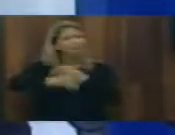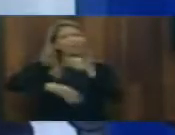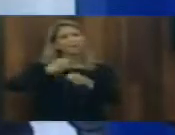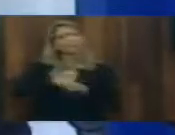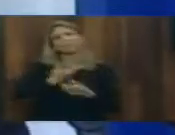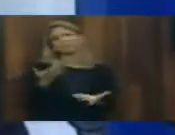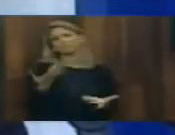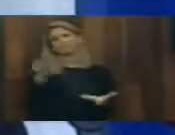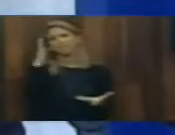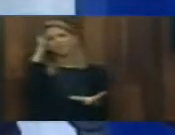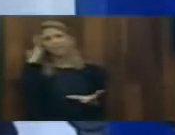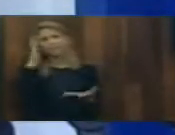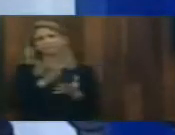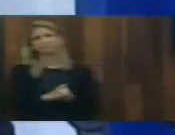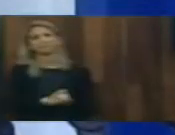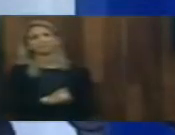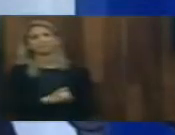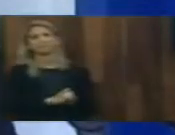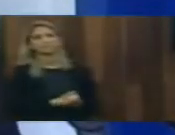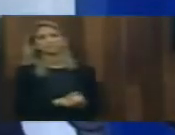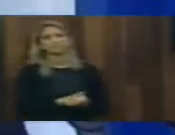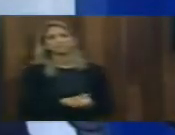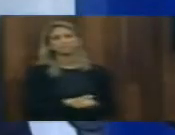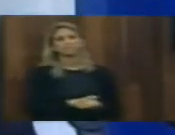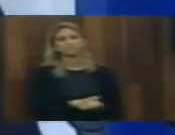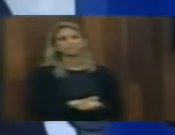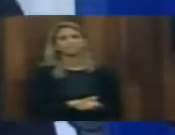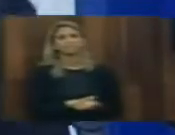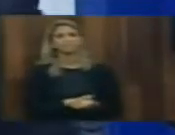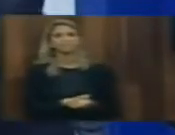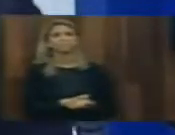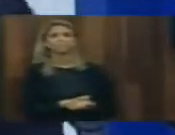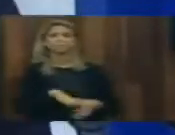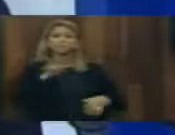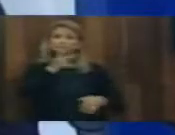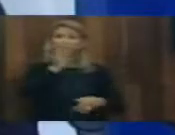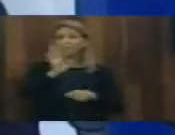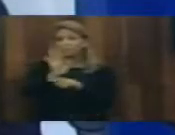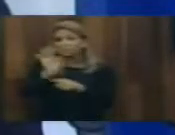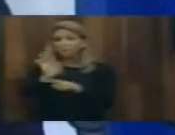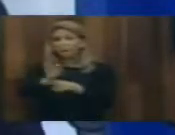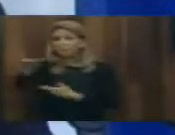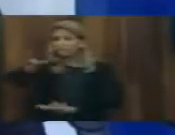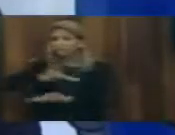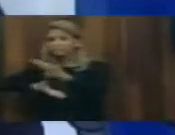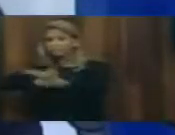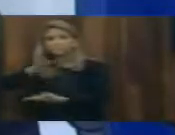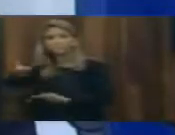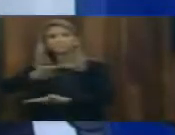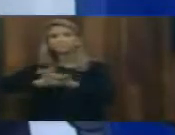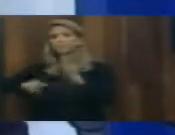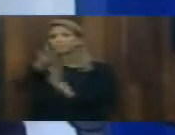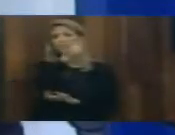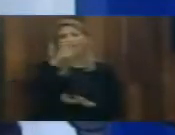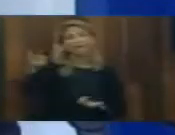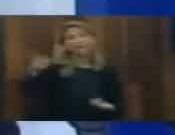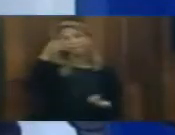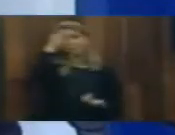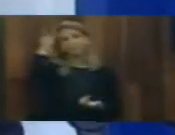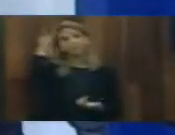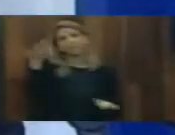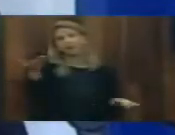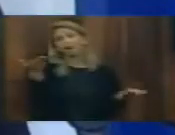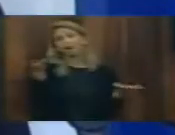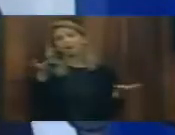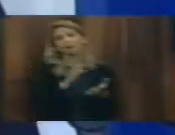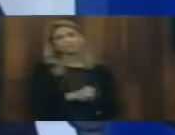vai tirar dela, e a especialidade que ela tem para com as assistidas, nós não temos outra para cobrir.